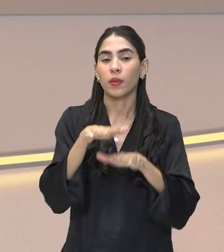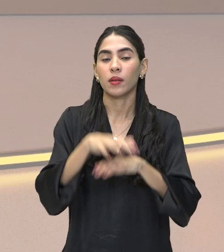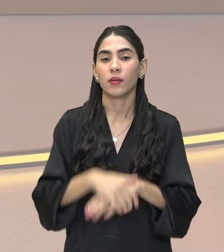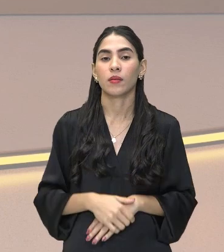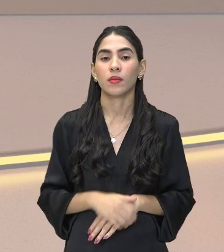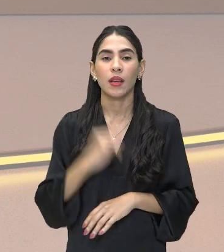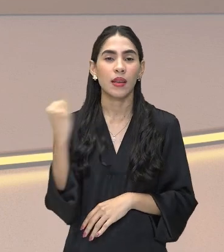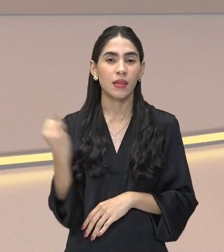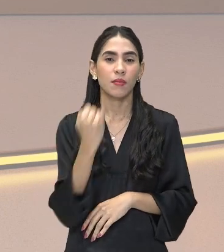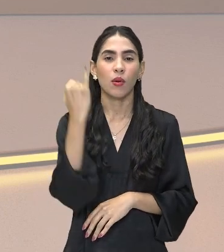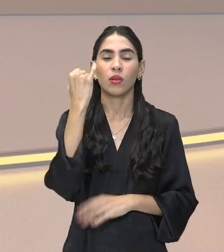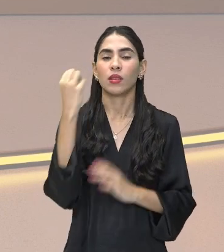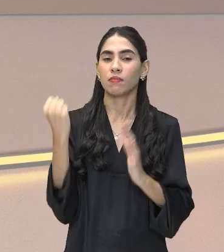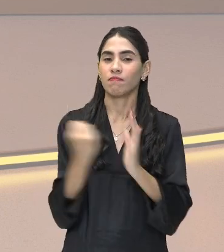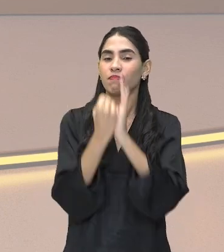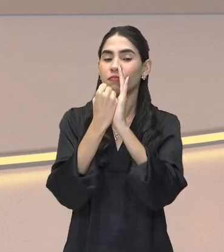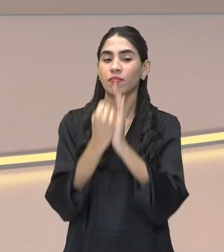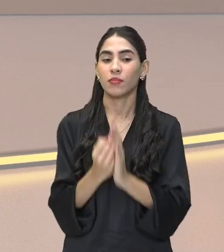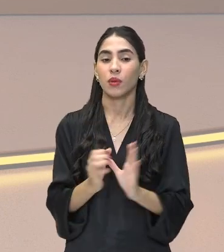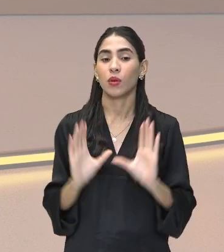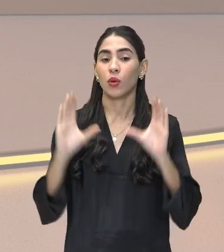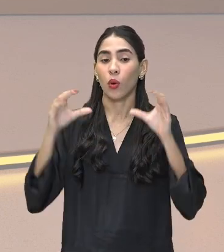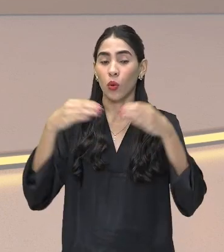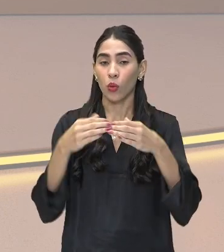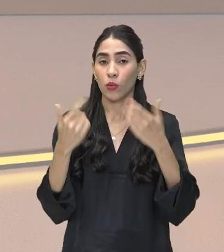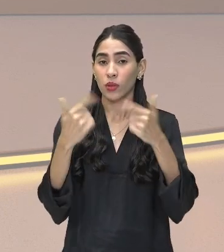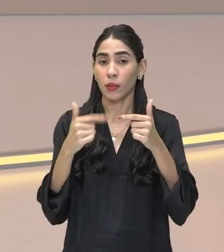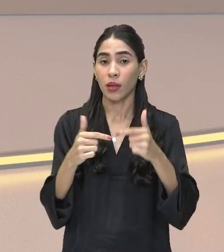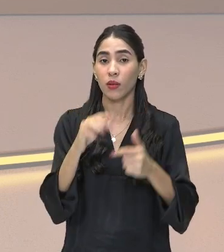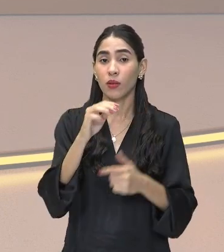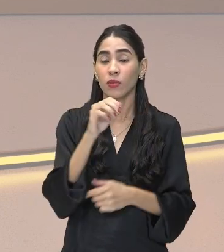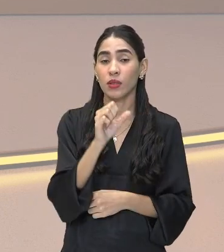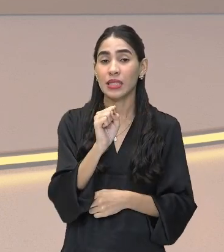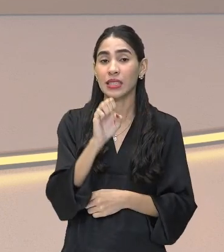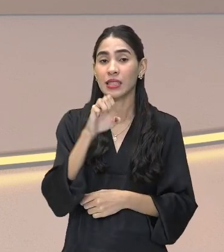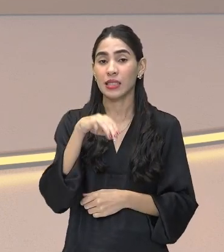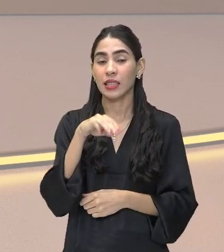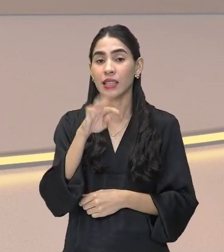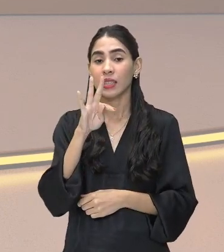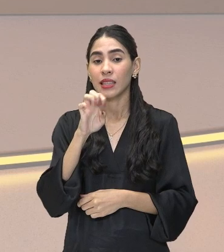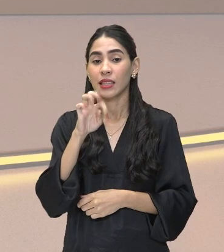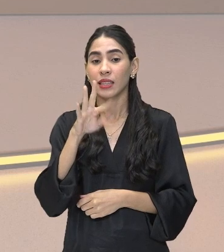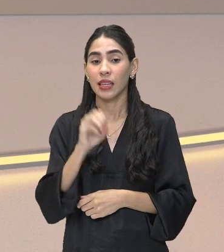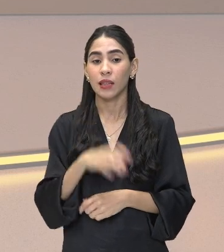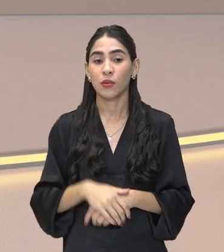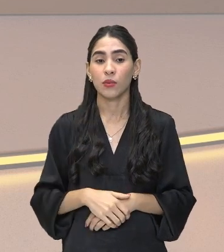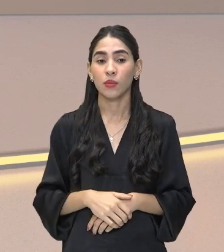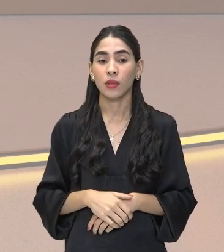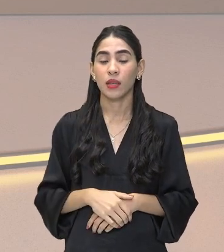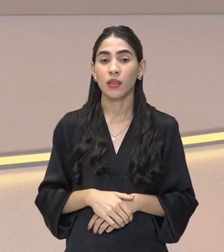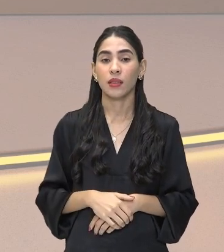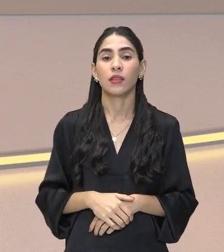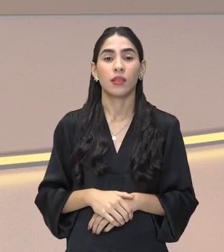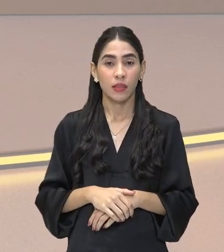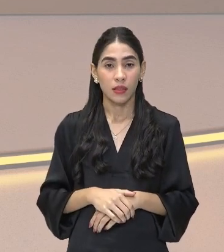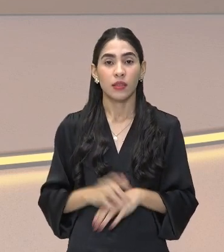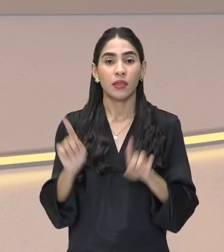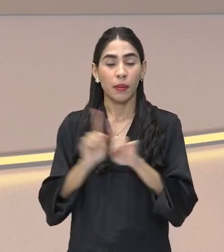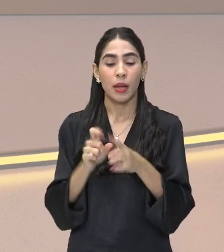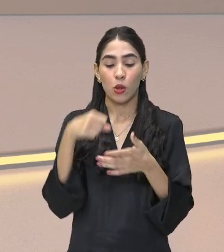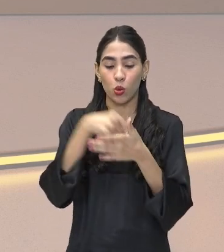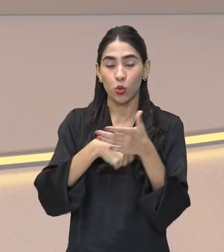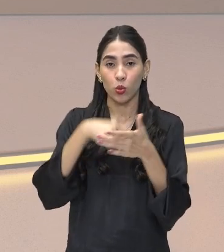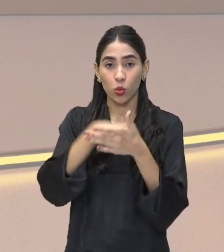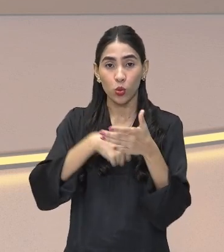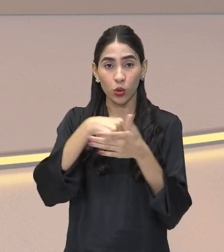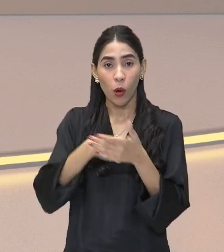movimento importante, que é o Movimento dos Trabalhadores Sem Teto, o MTST, que lutam pela moradia,